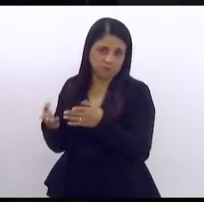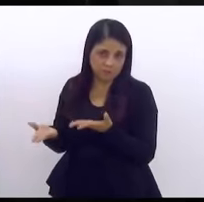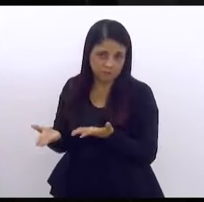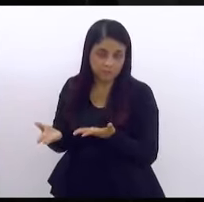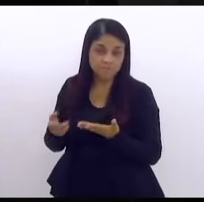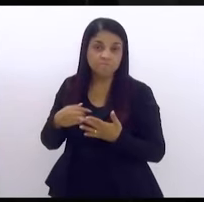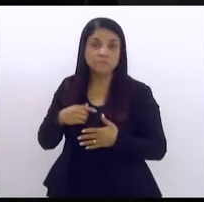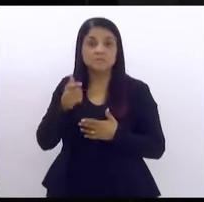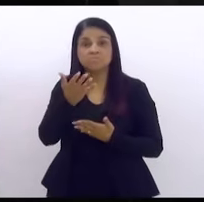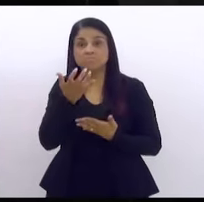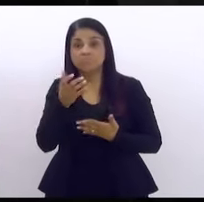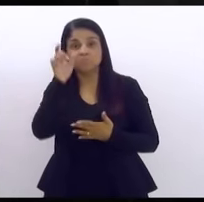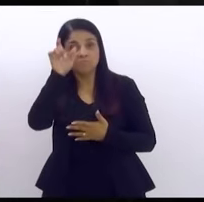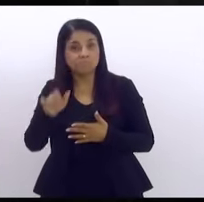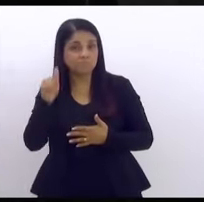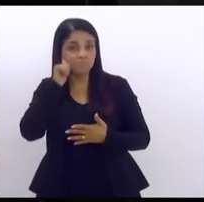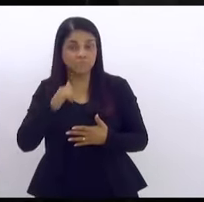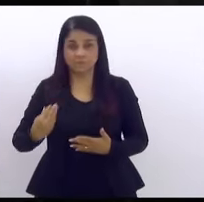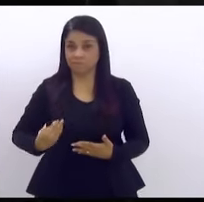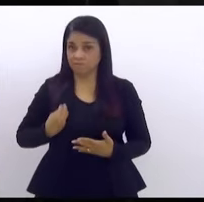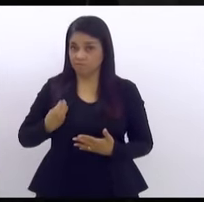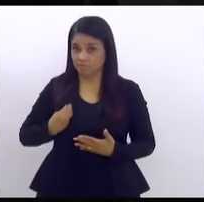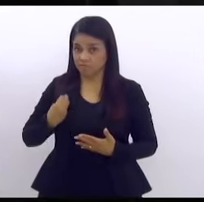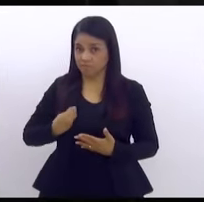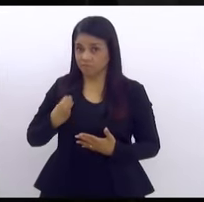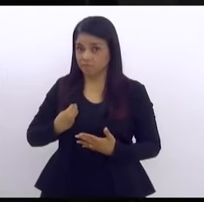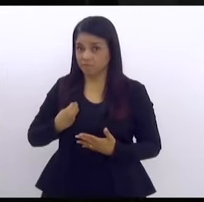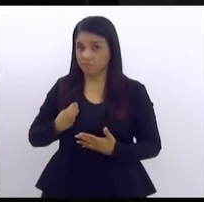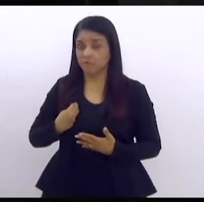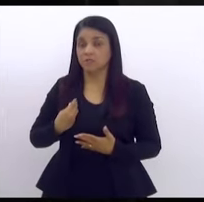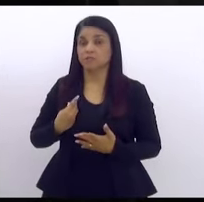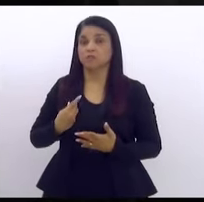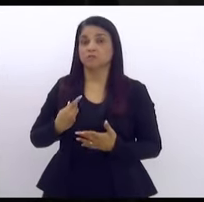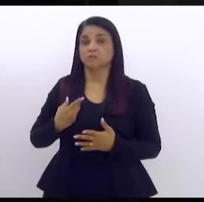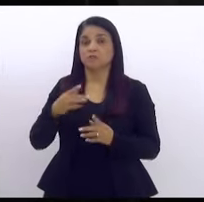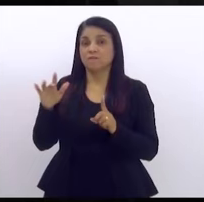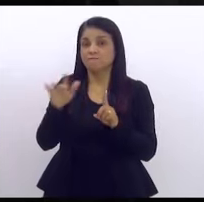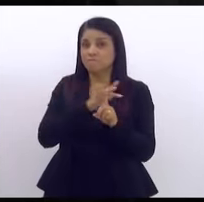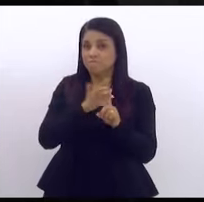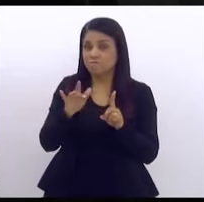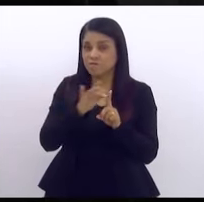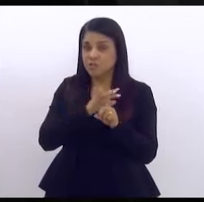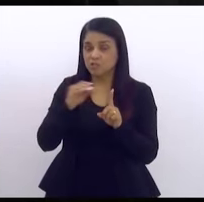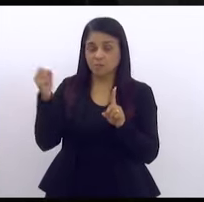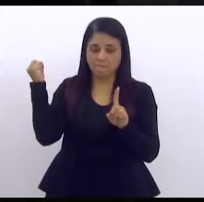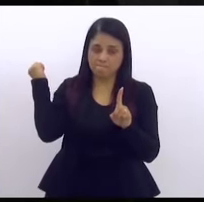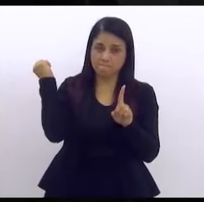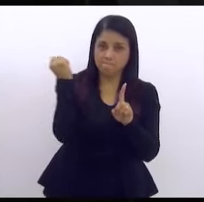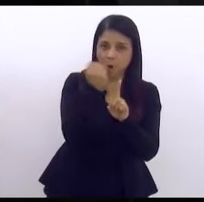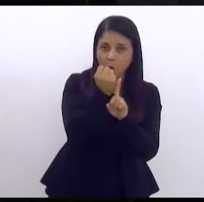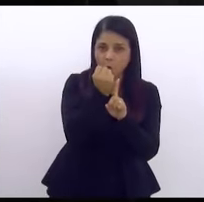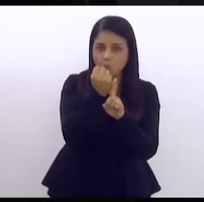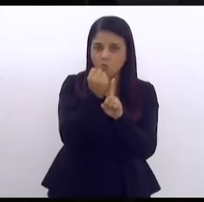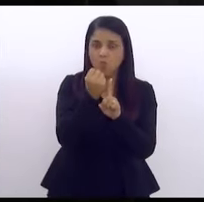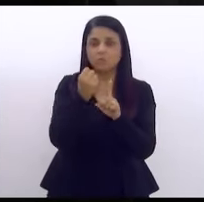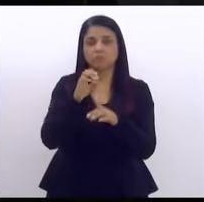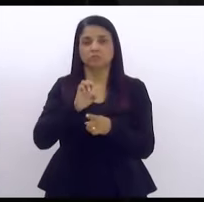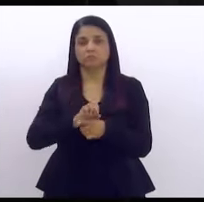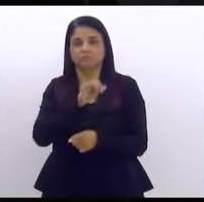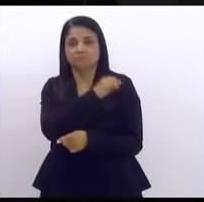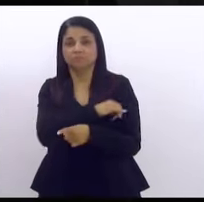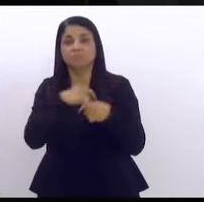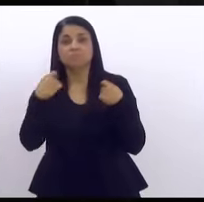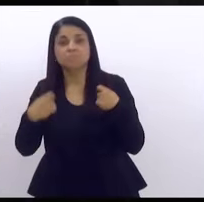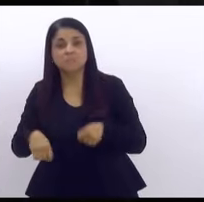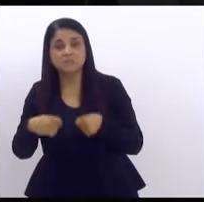as nossas mulheres sobrevivam, que não sejam as próximas vítimas no feminicídio no estado do Rio de Janeiro, precisamos